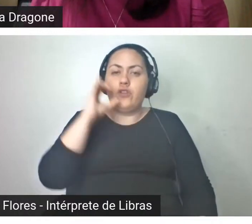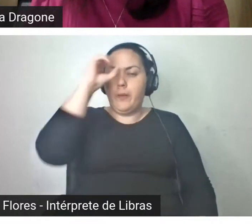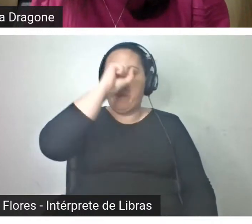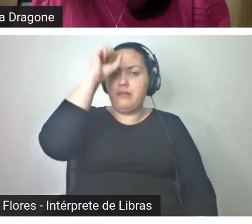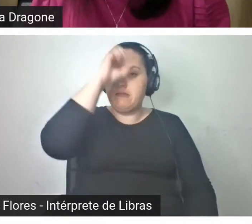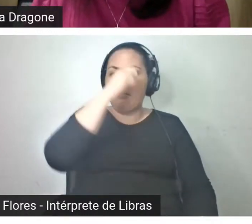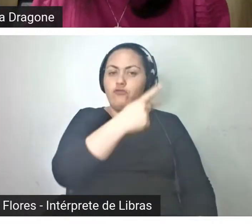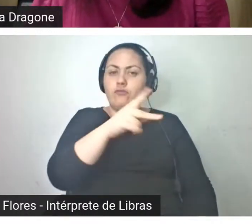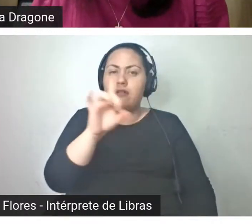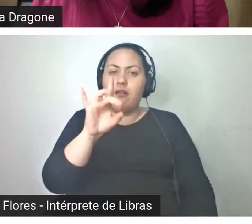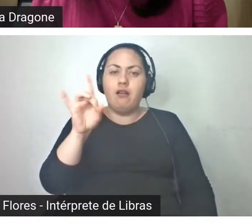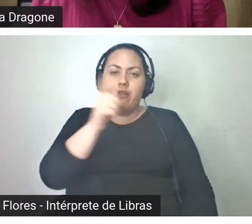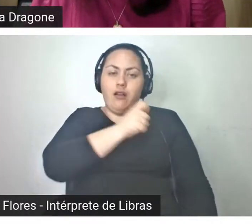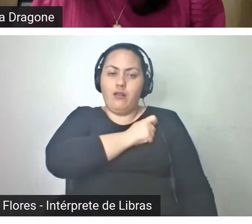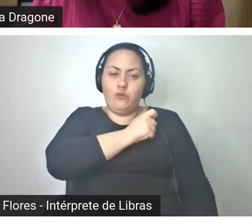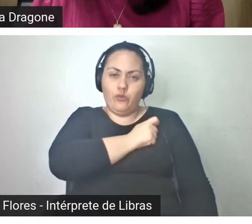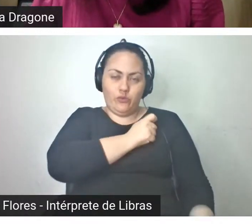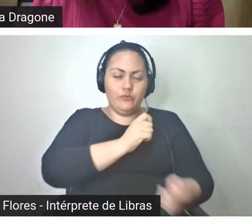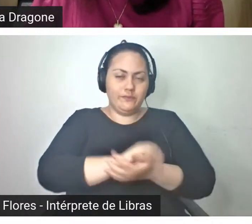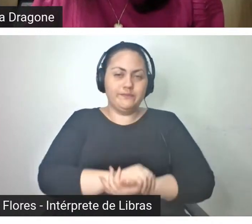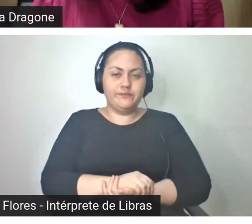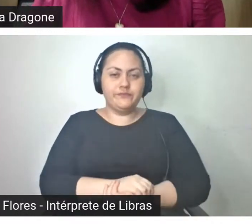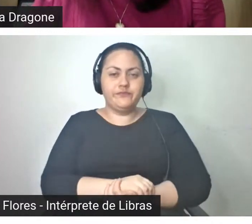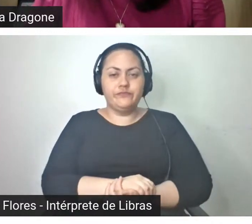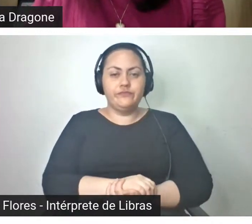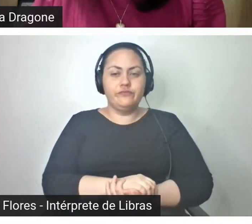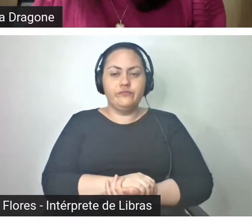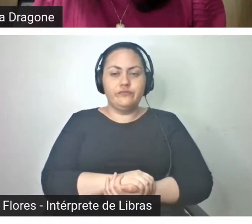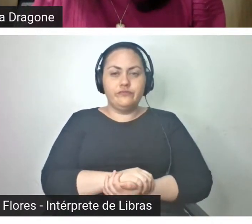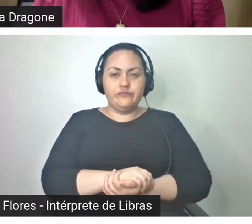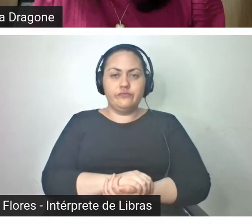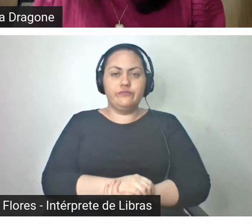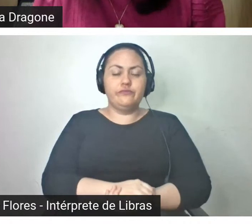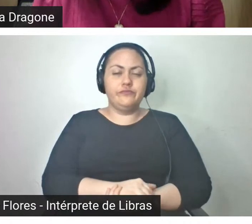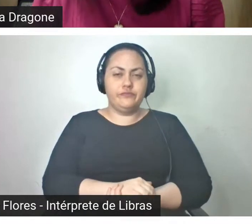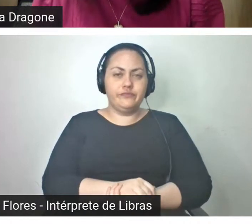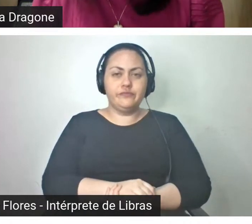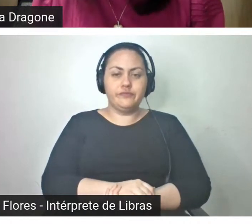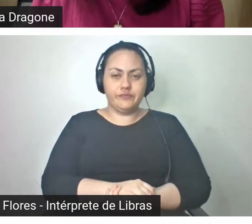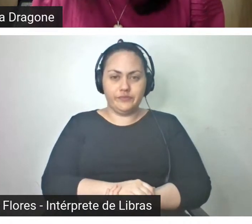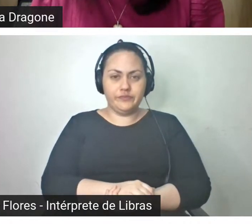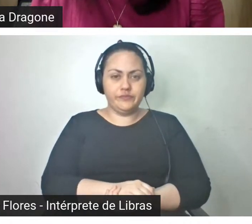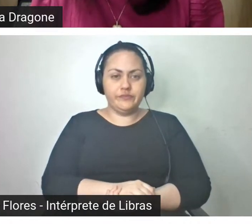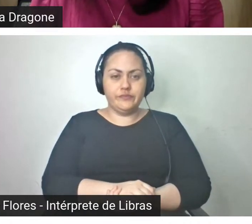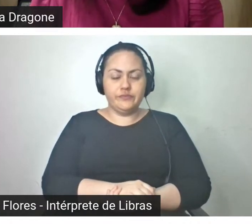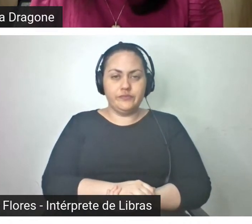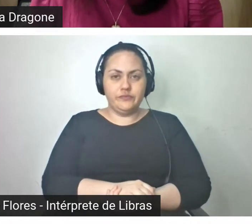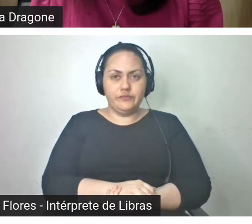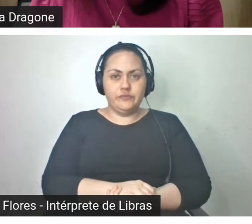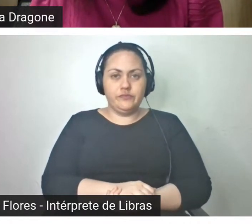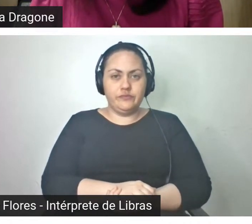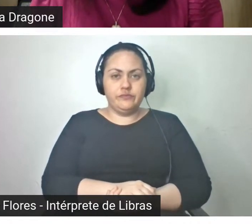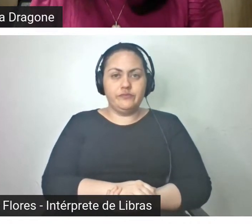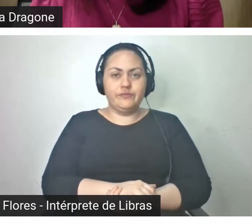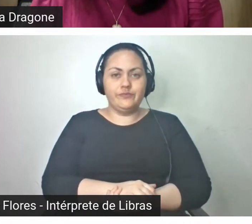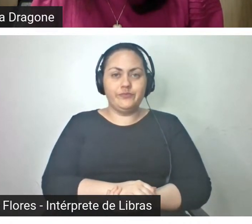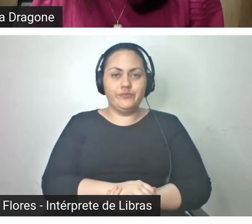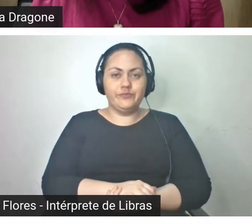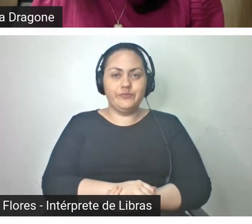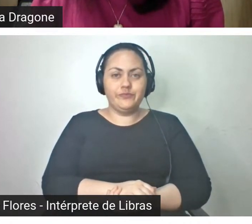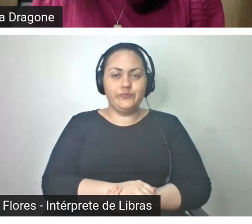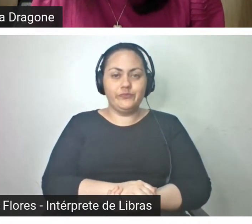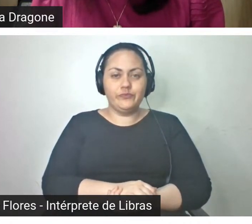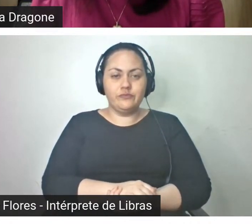alunos. There is a huge pressure on the school system in Brazil now that